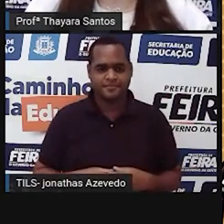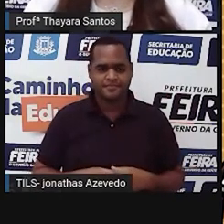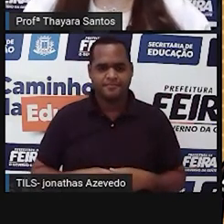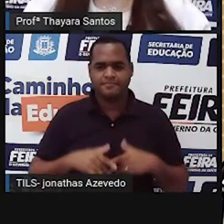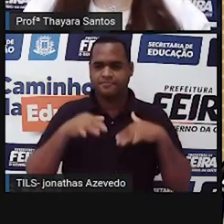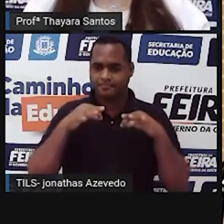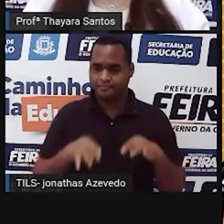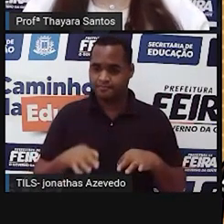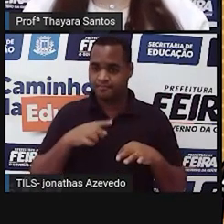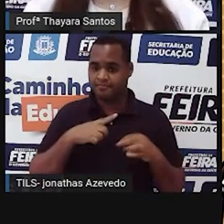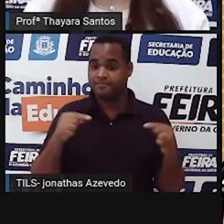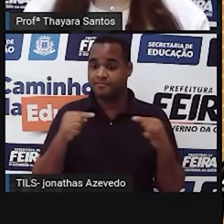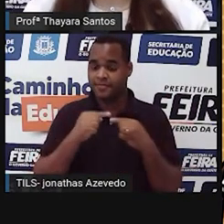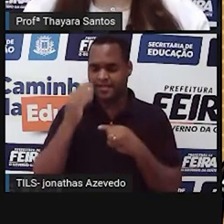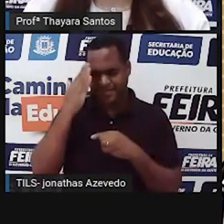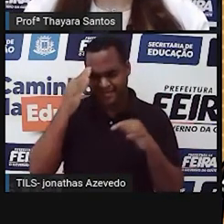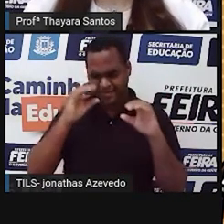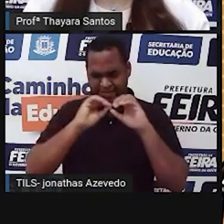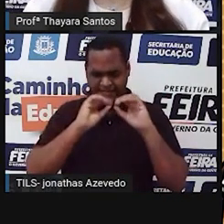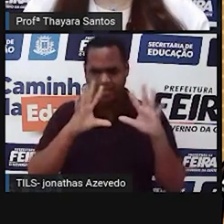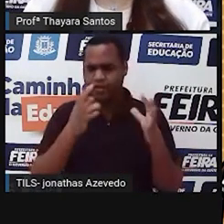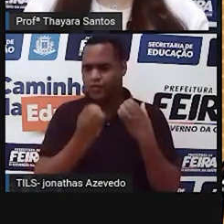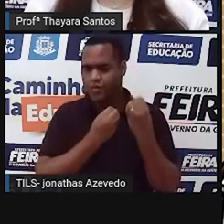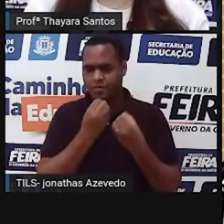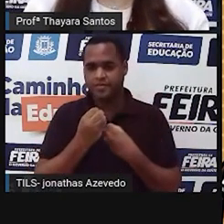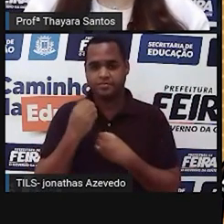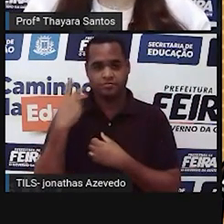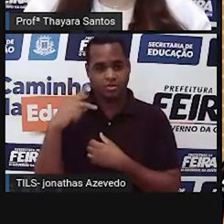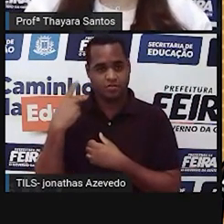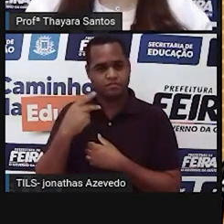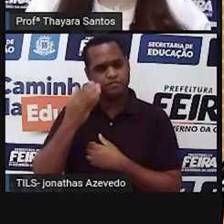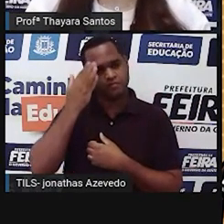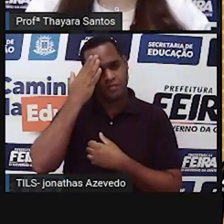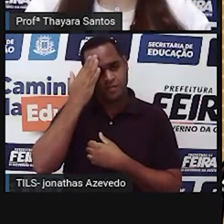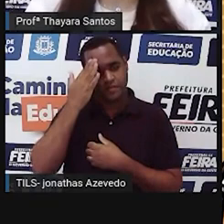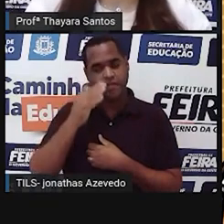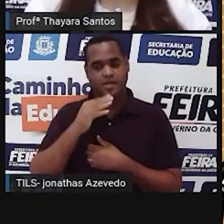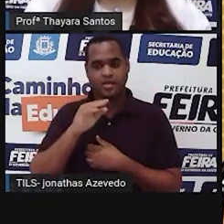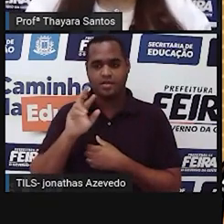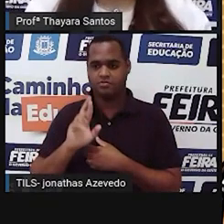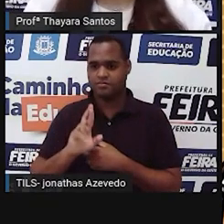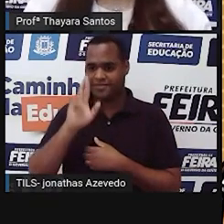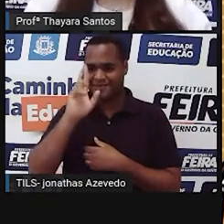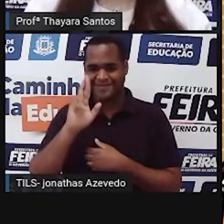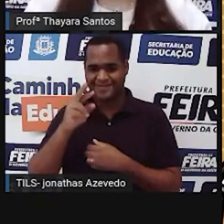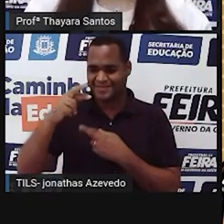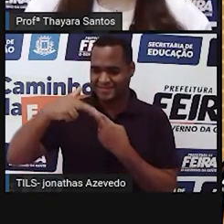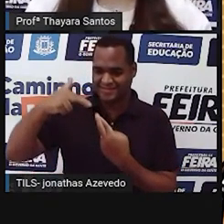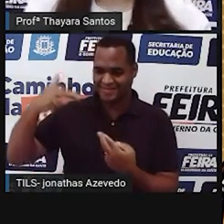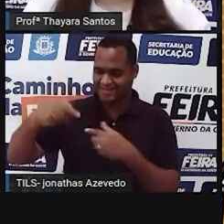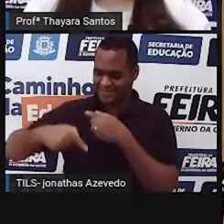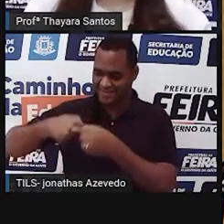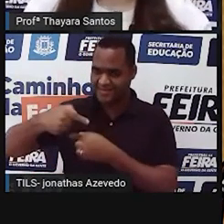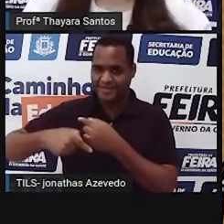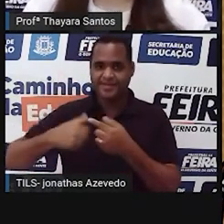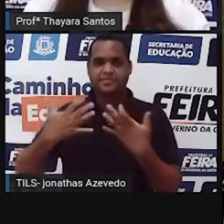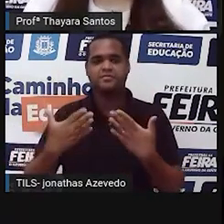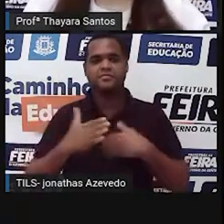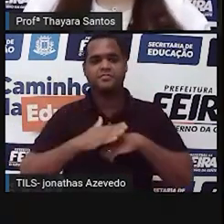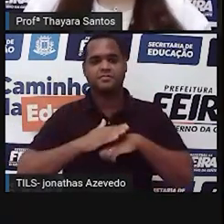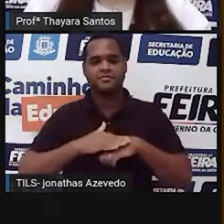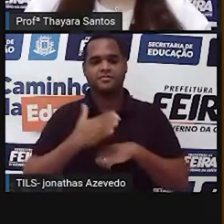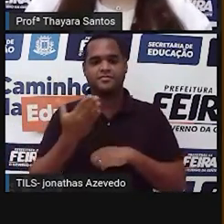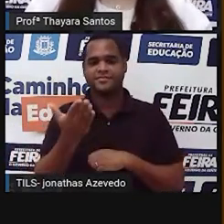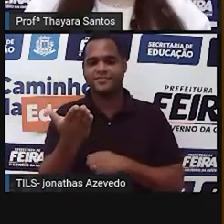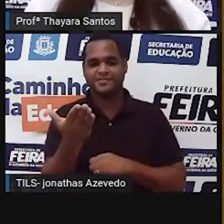justamente por causa das descobertas que ele fez, hoje ele é considerado o pai da genética. E ele é esse